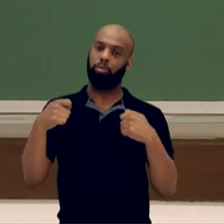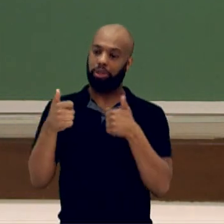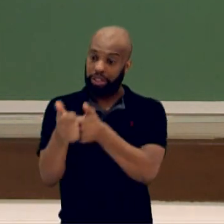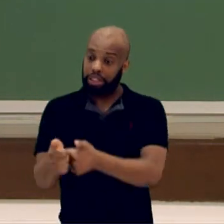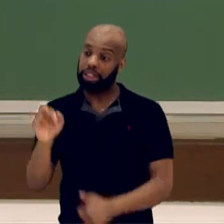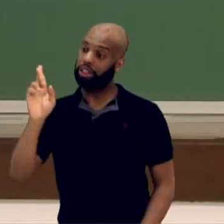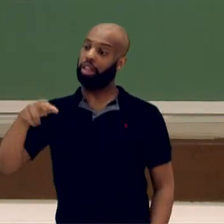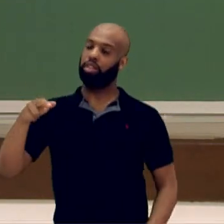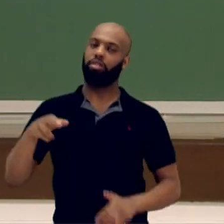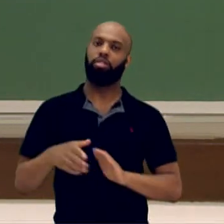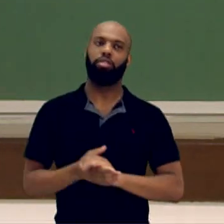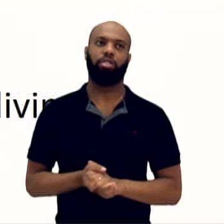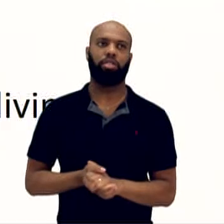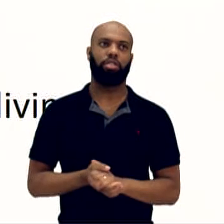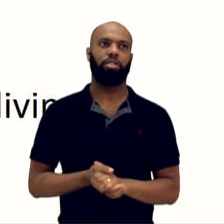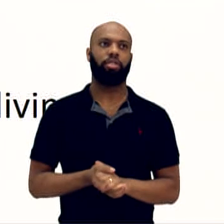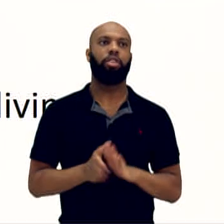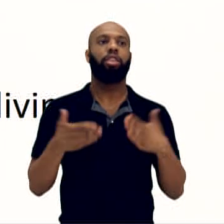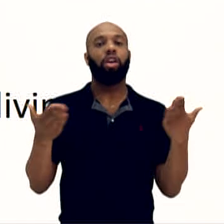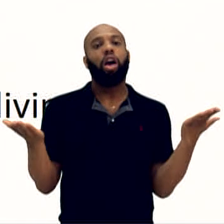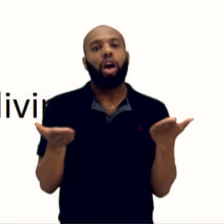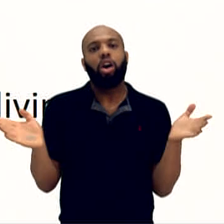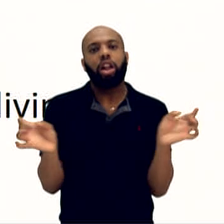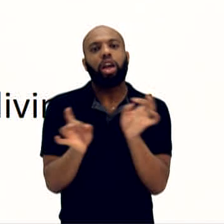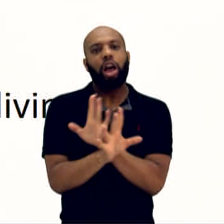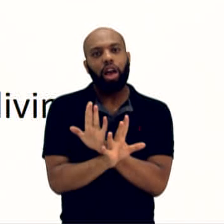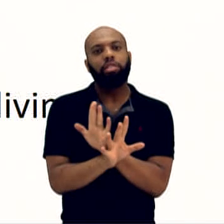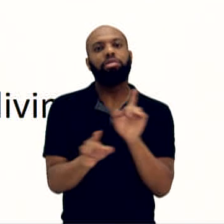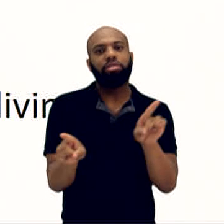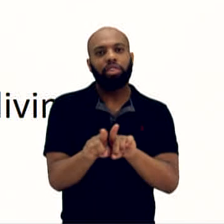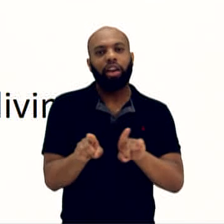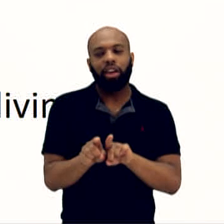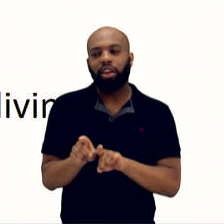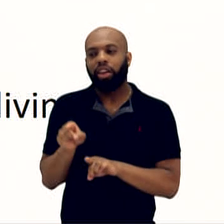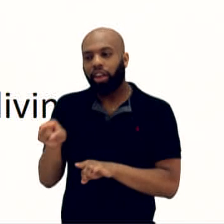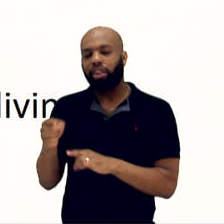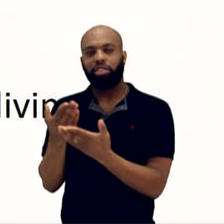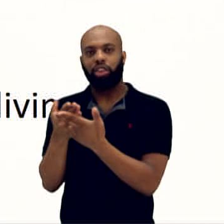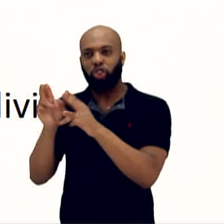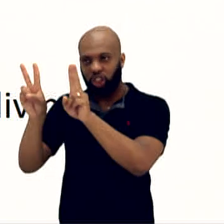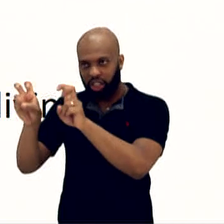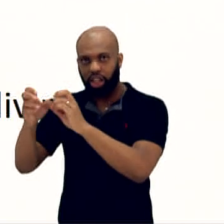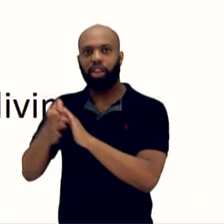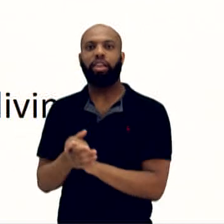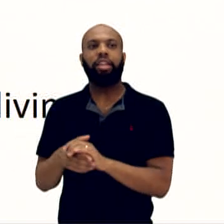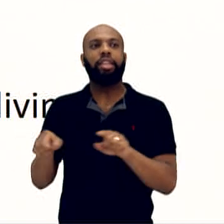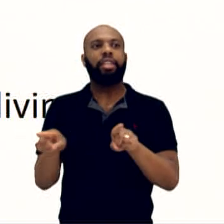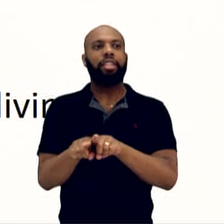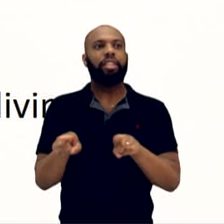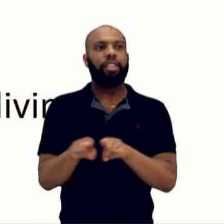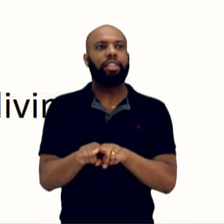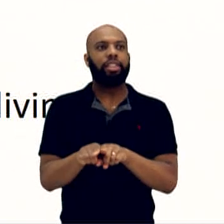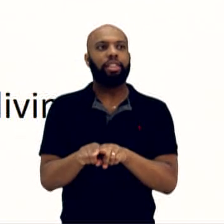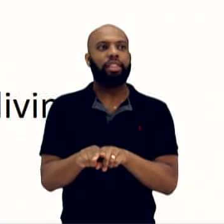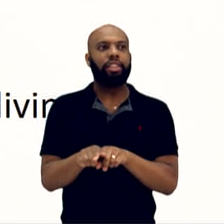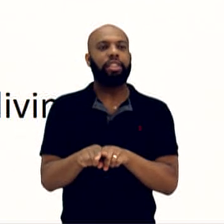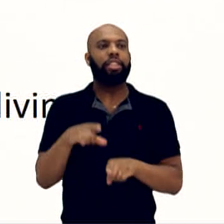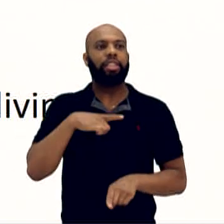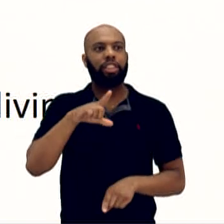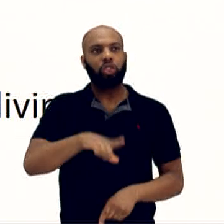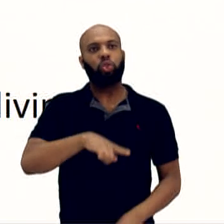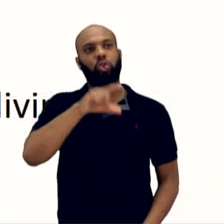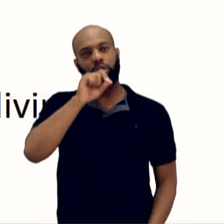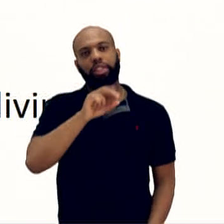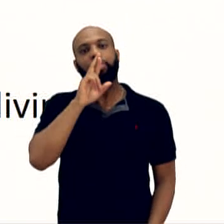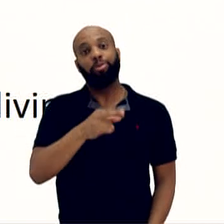tá? Fechando essa questão do estoicismo, uma questãozinha aqui, né, aqui das alternativas, né, uma